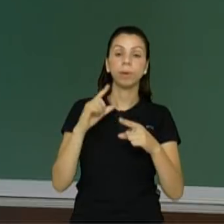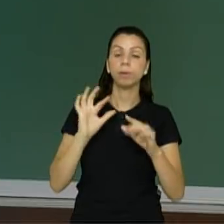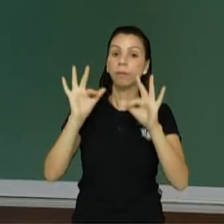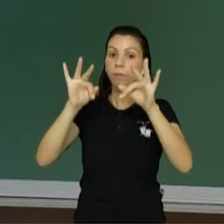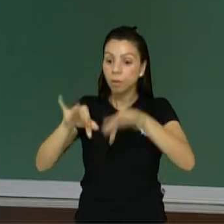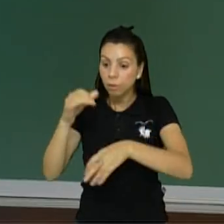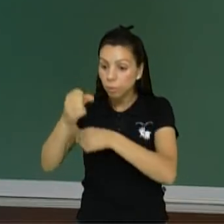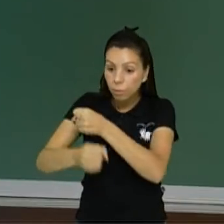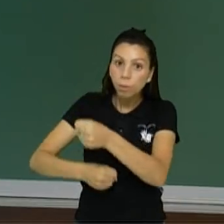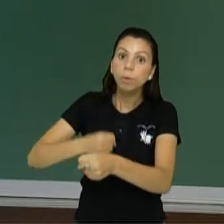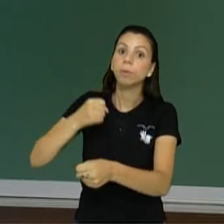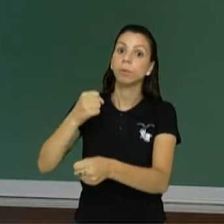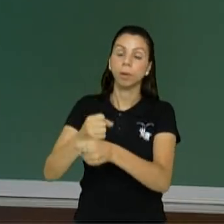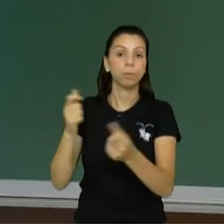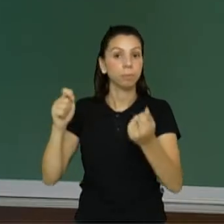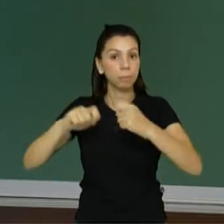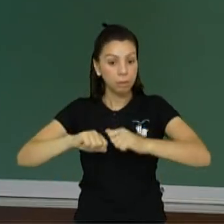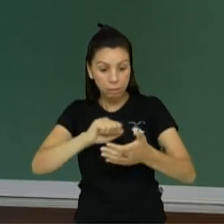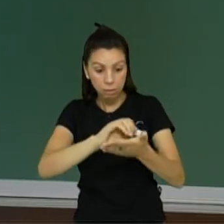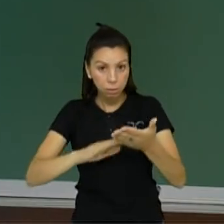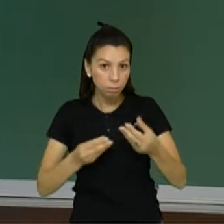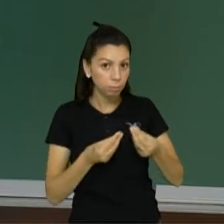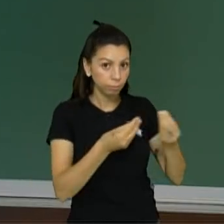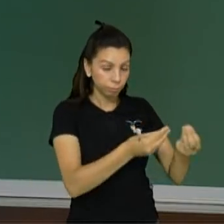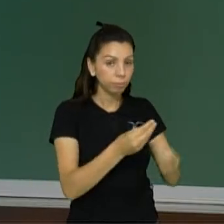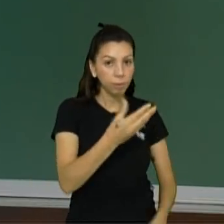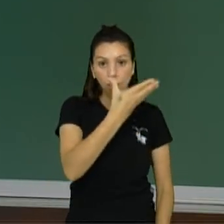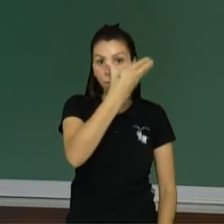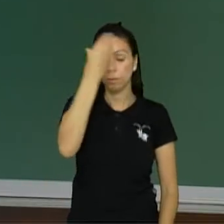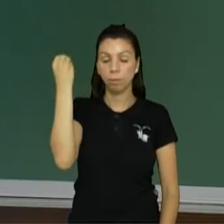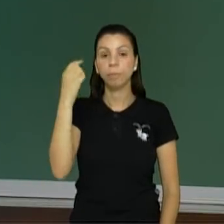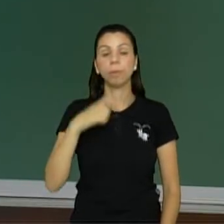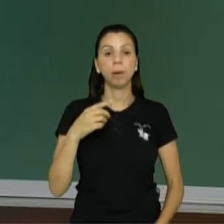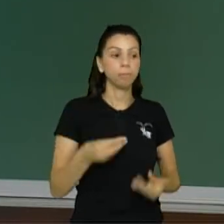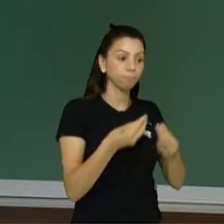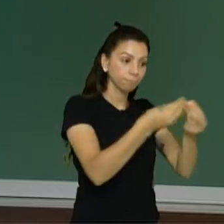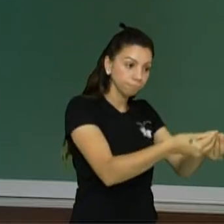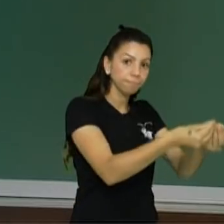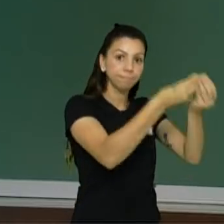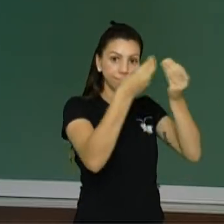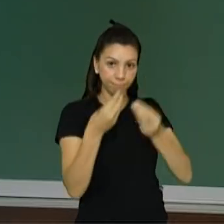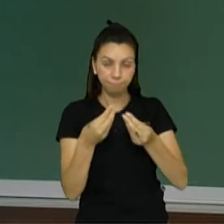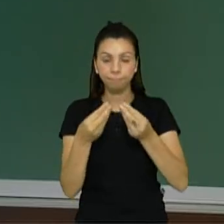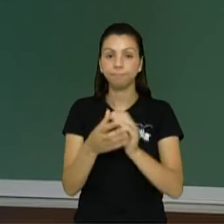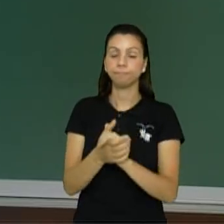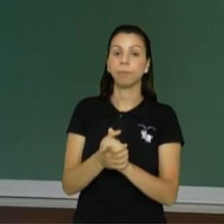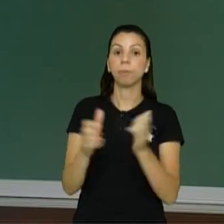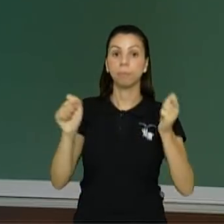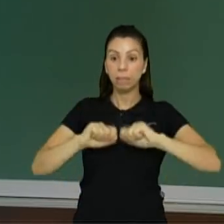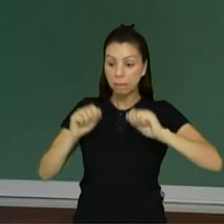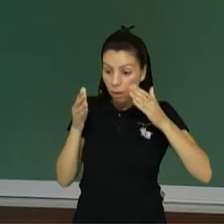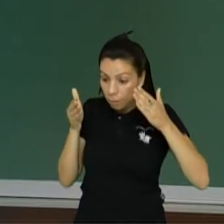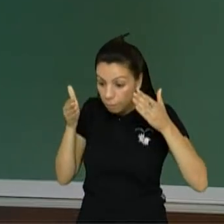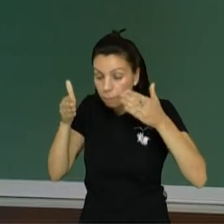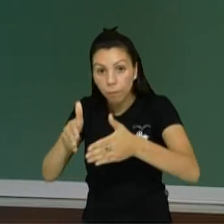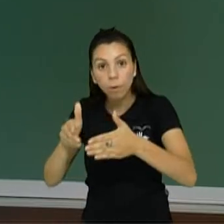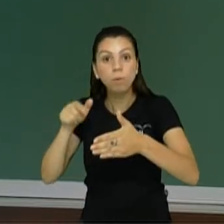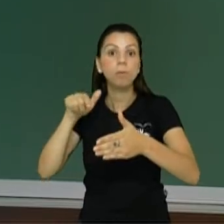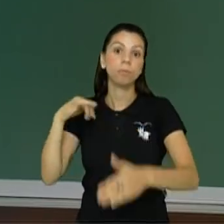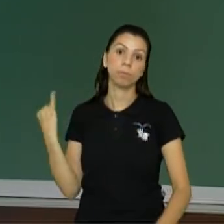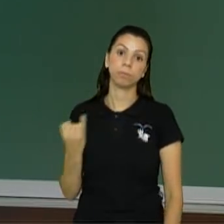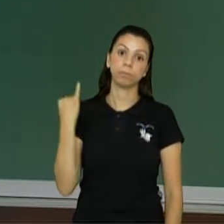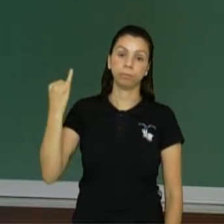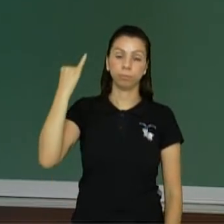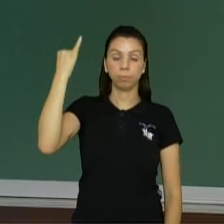atividades na data certa. Então não esqueça, tem dia para levar e dia para buscar. Se dediquem, porque isso é muito importante.